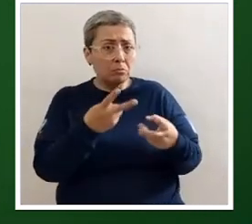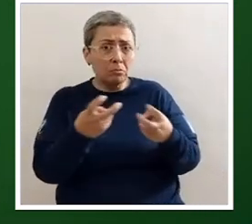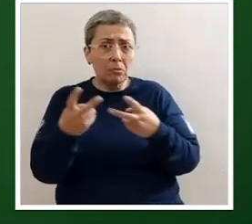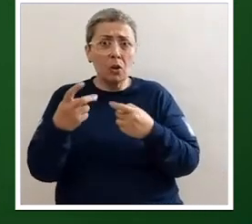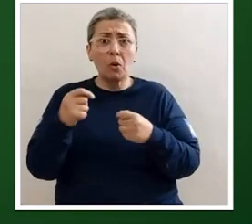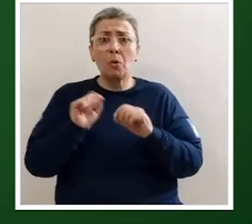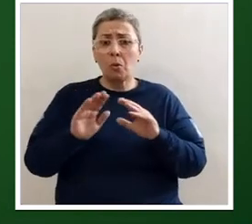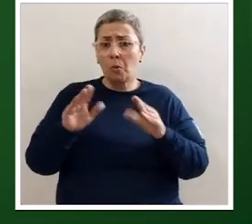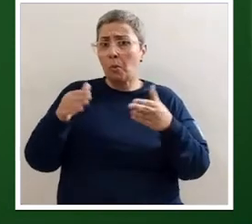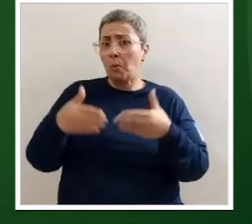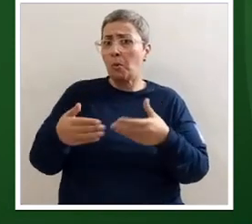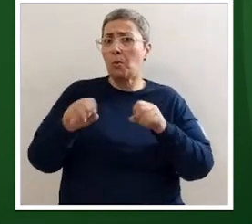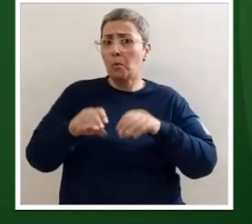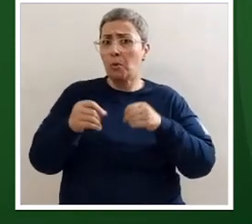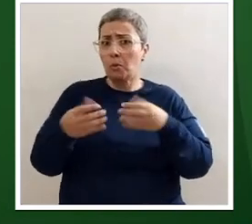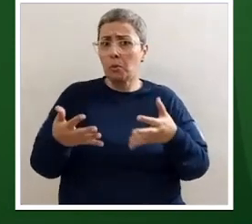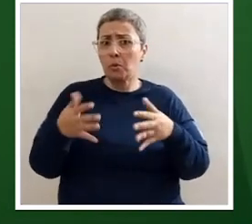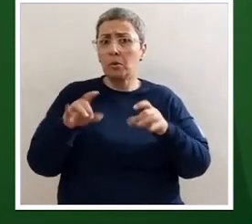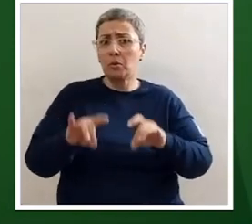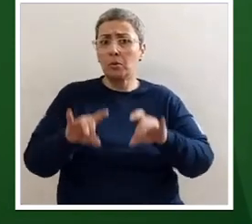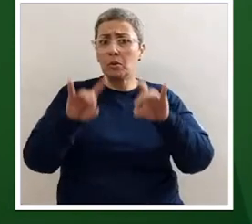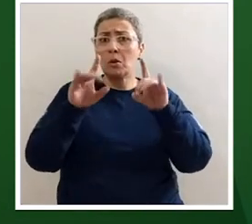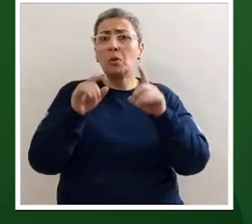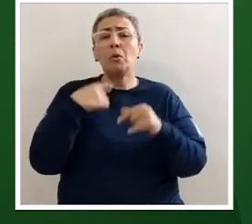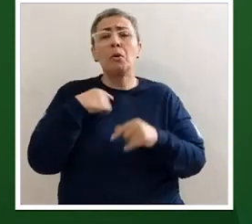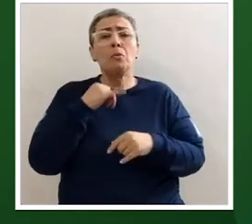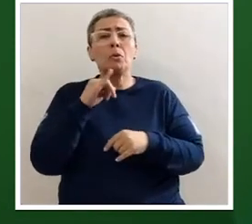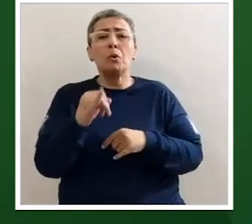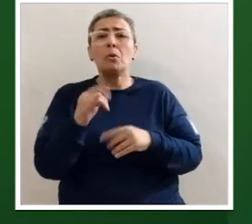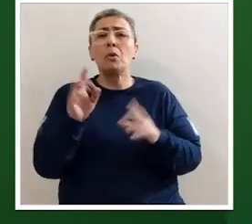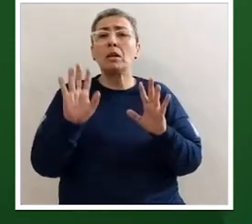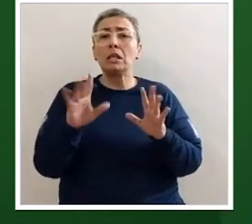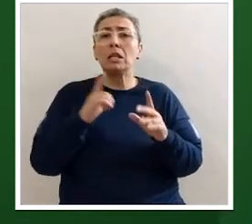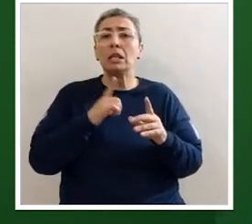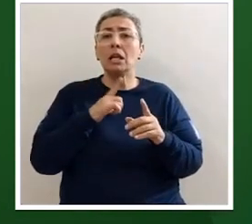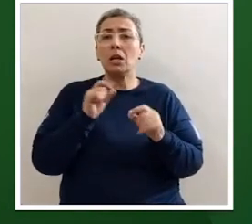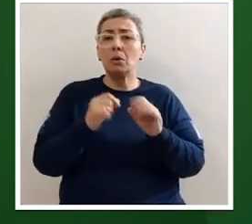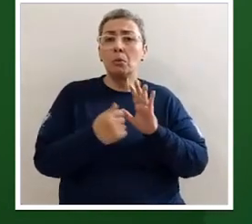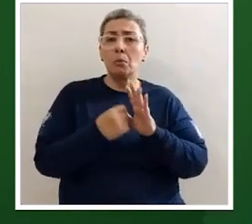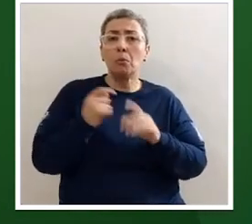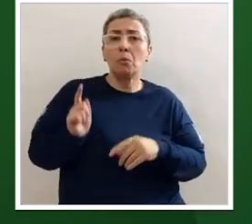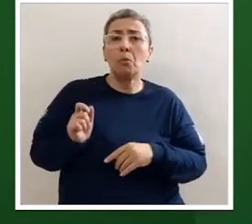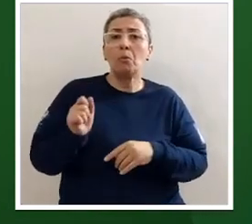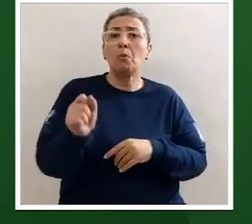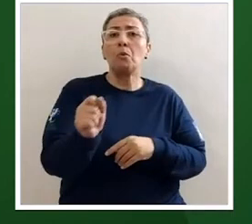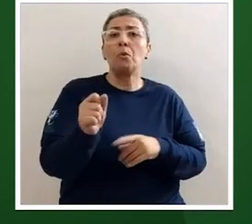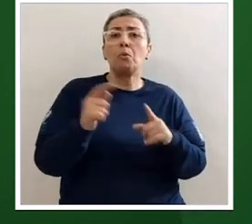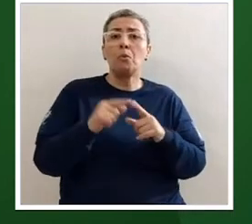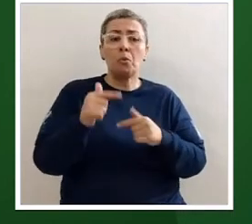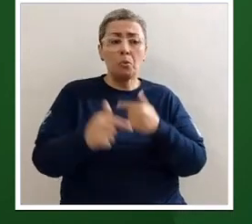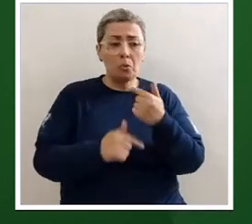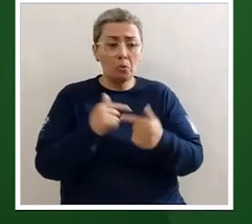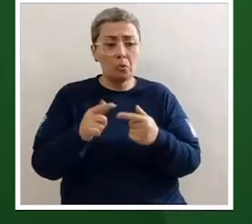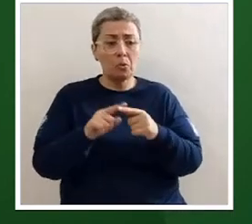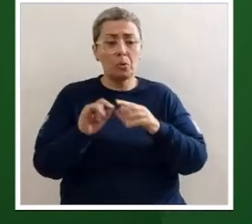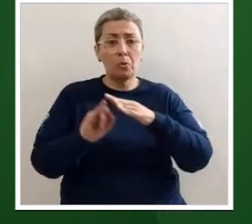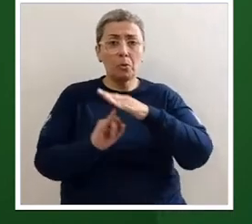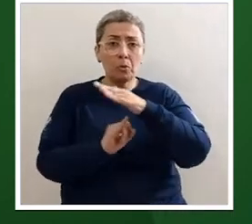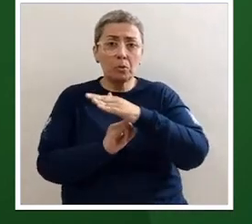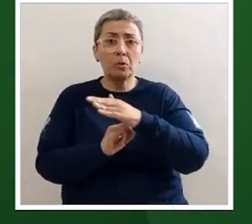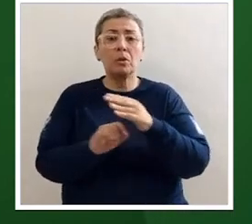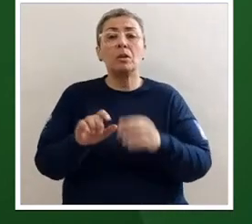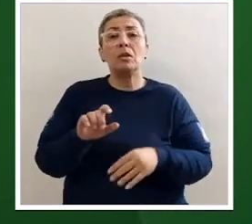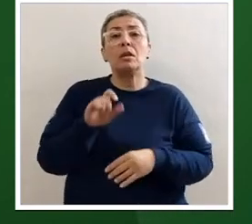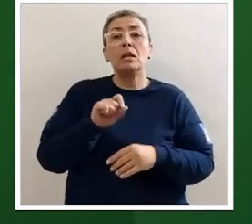voltado para educação especial ele disse para a gente que Teria como trazer um trabalho do Instituto da